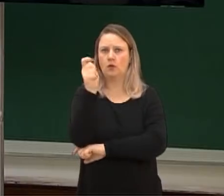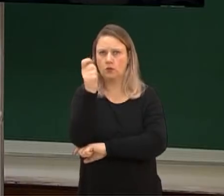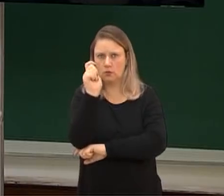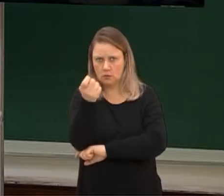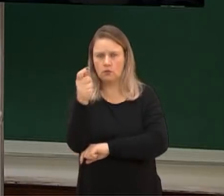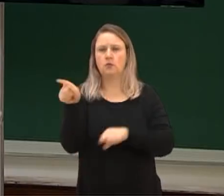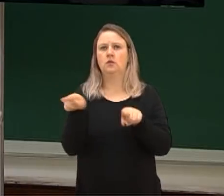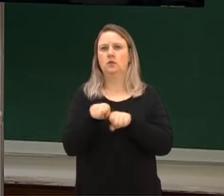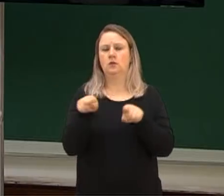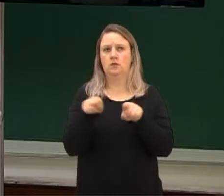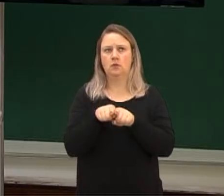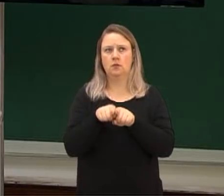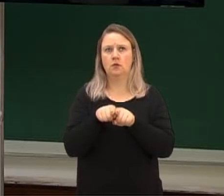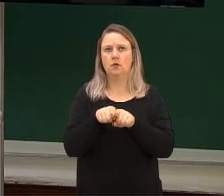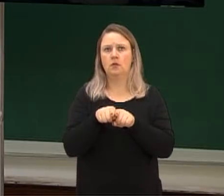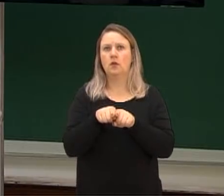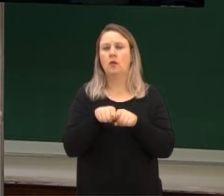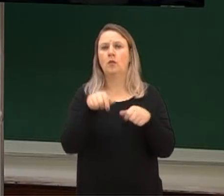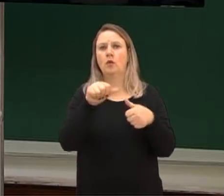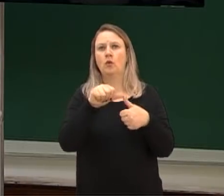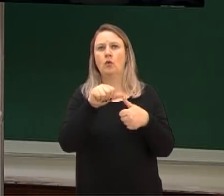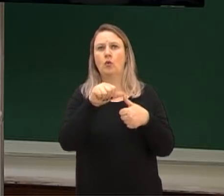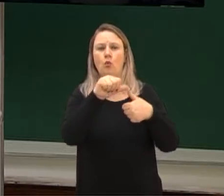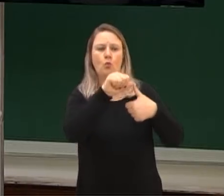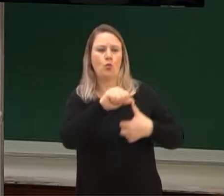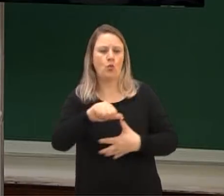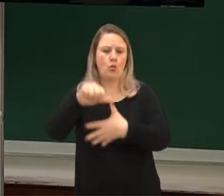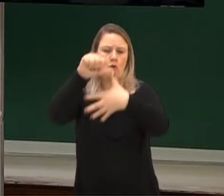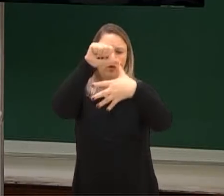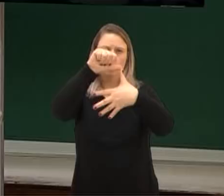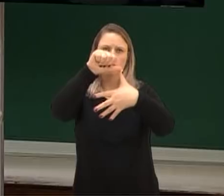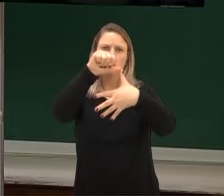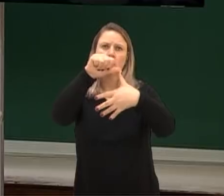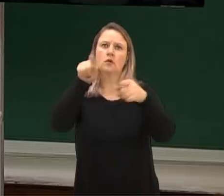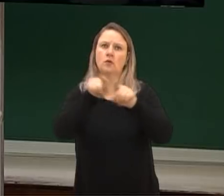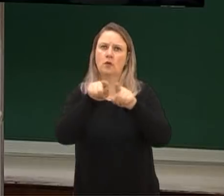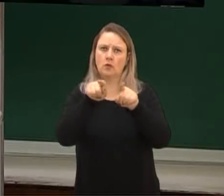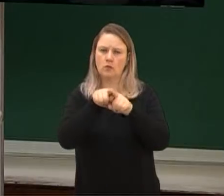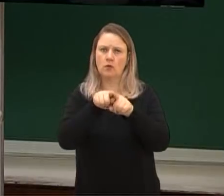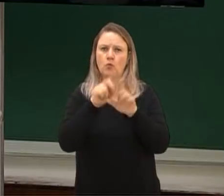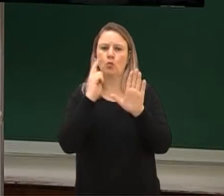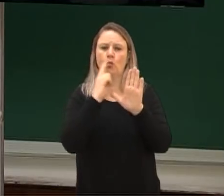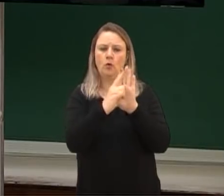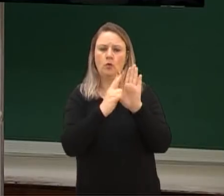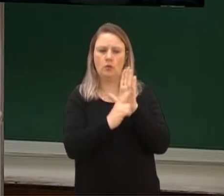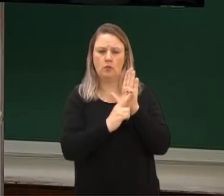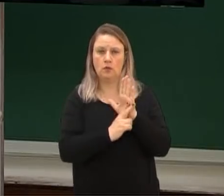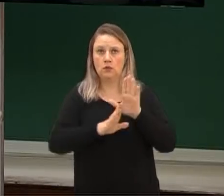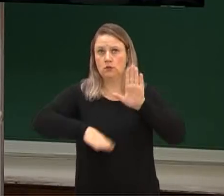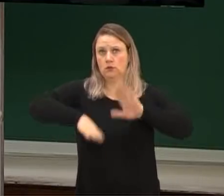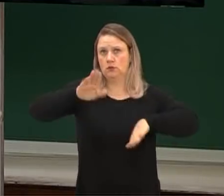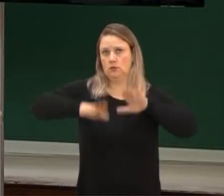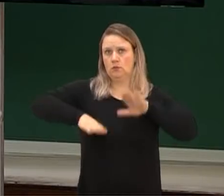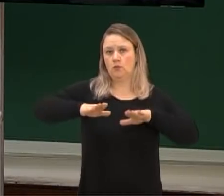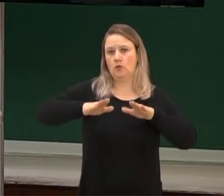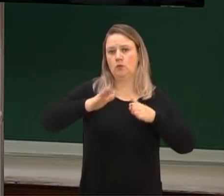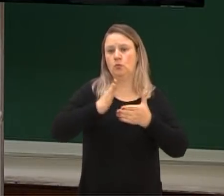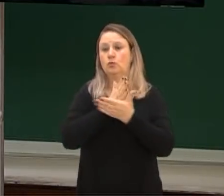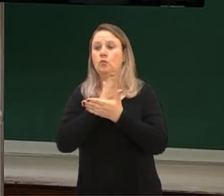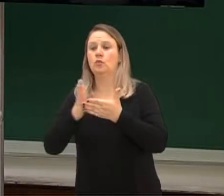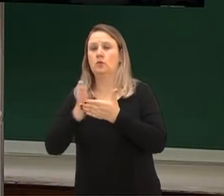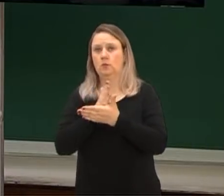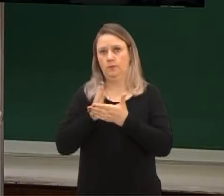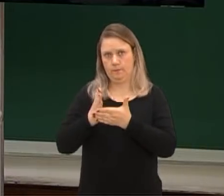sobe no continente americano todo, ali na costa do Pacífico, mas aí ela vai ganhando outros nomes conforme ela vai subindo para o